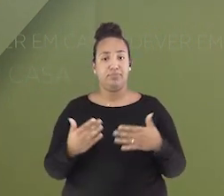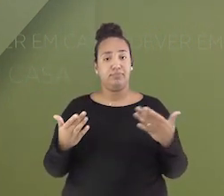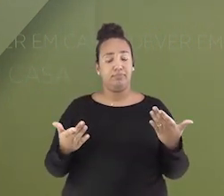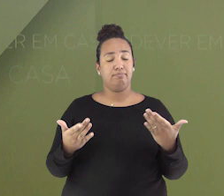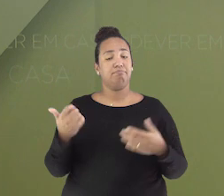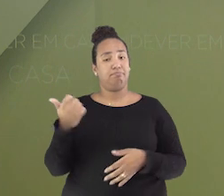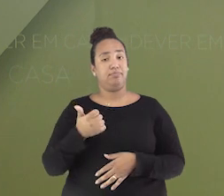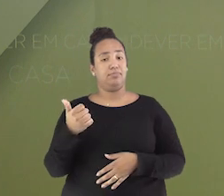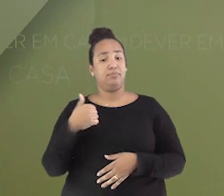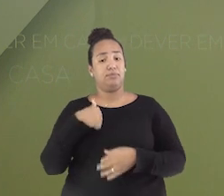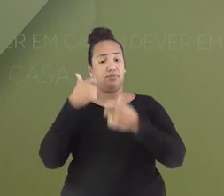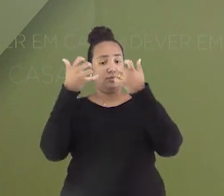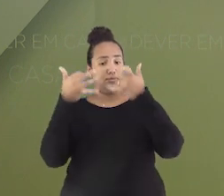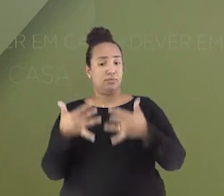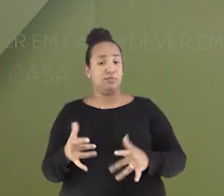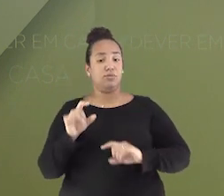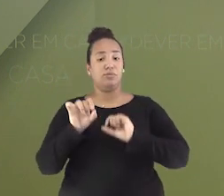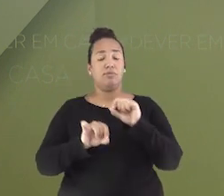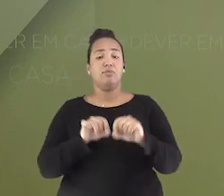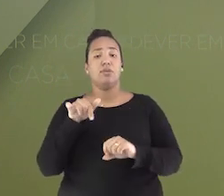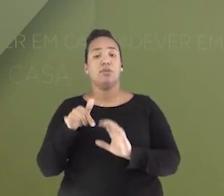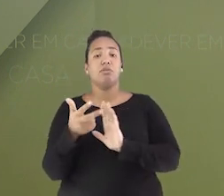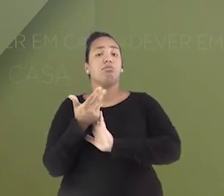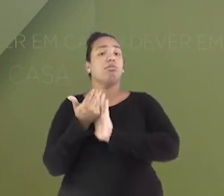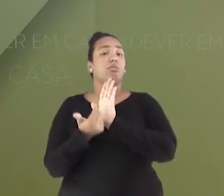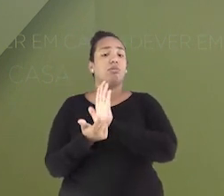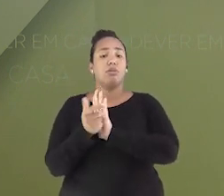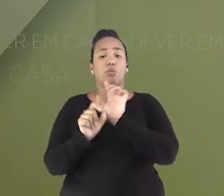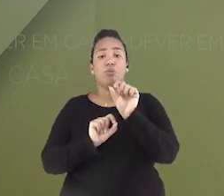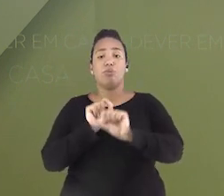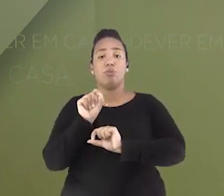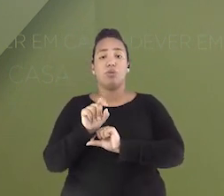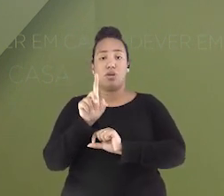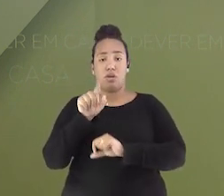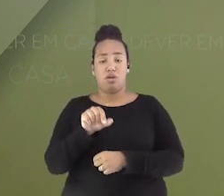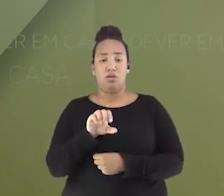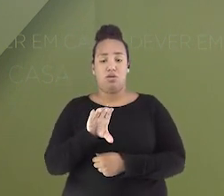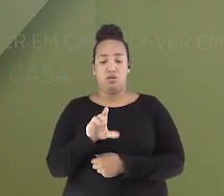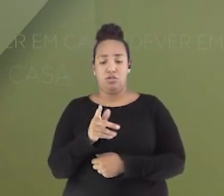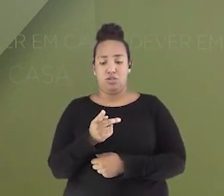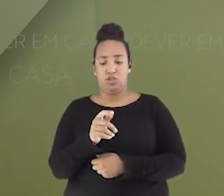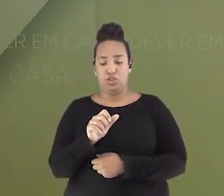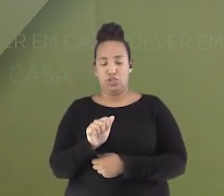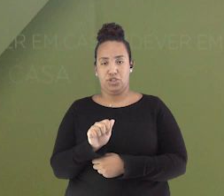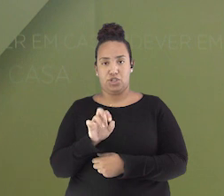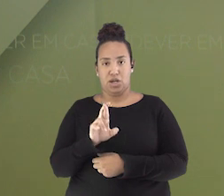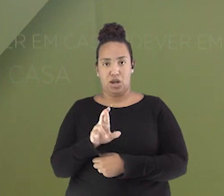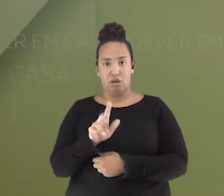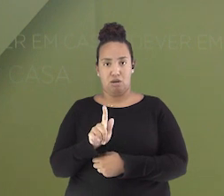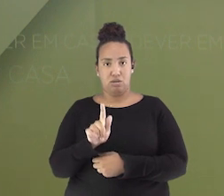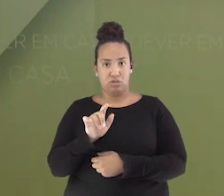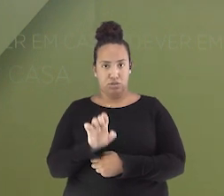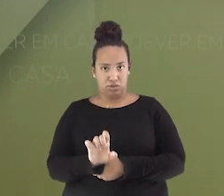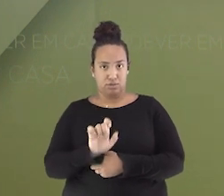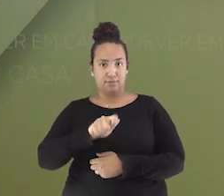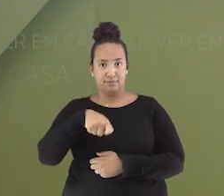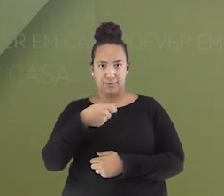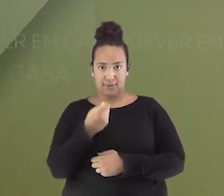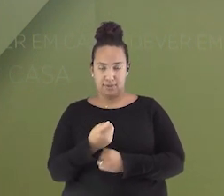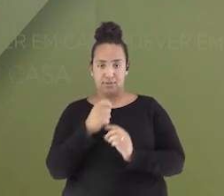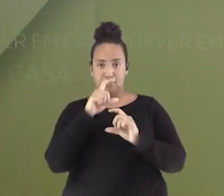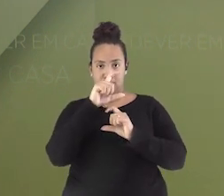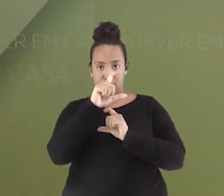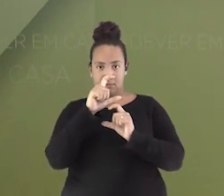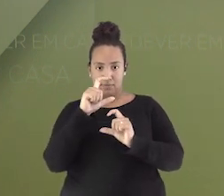Bom, a primeira coisa que eu tenho a dizer é que tipo de desenho é esse? Trata-se de uma charge. Uma charge